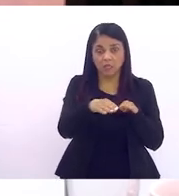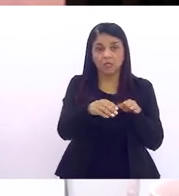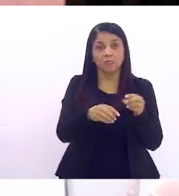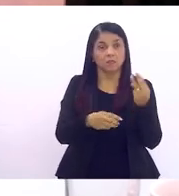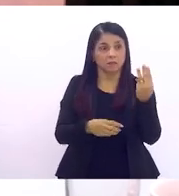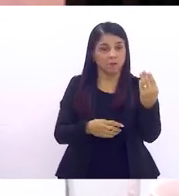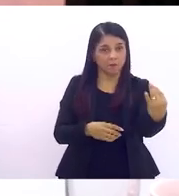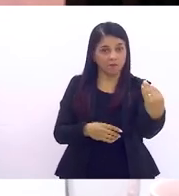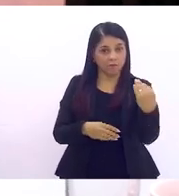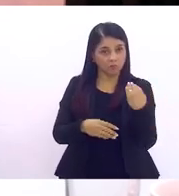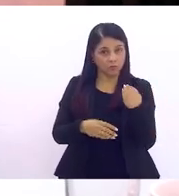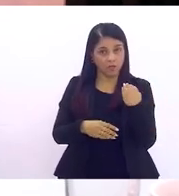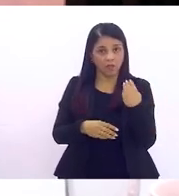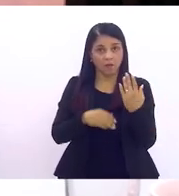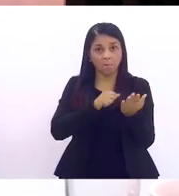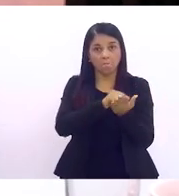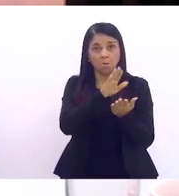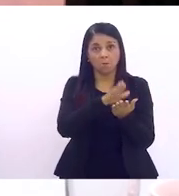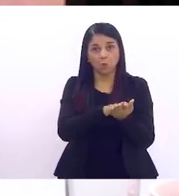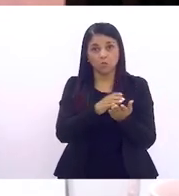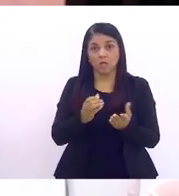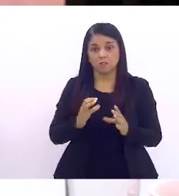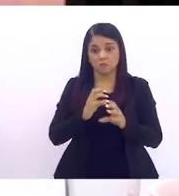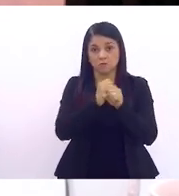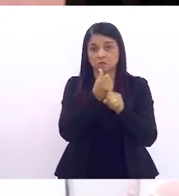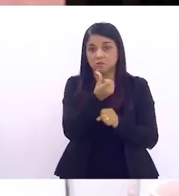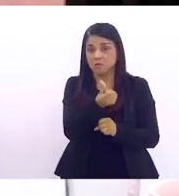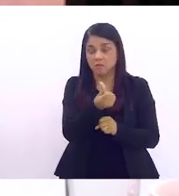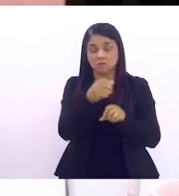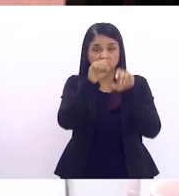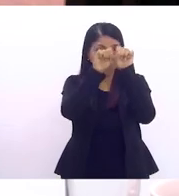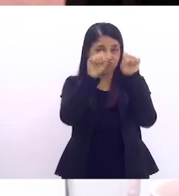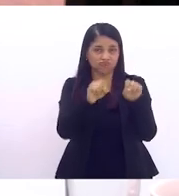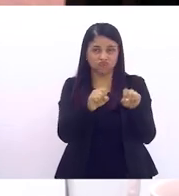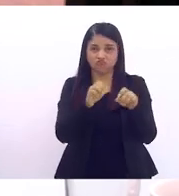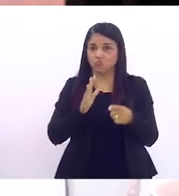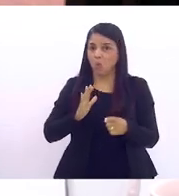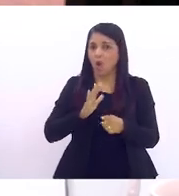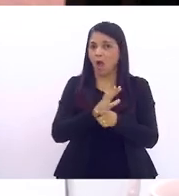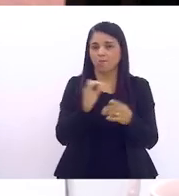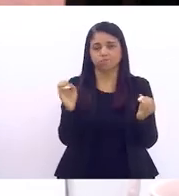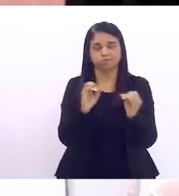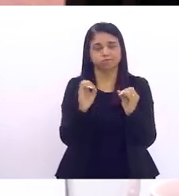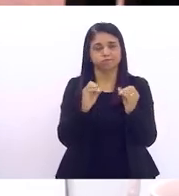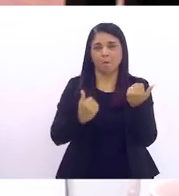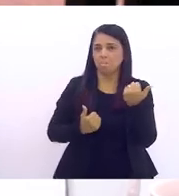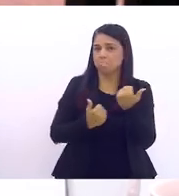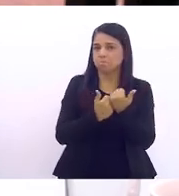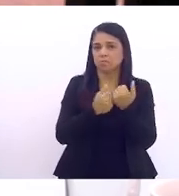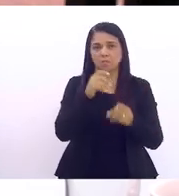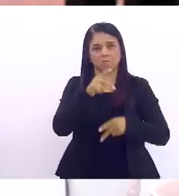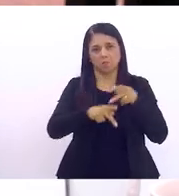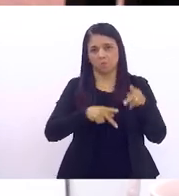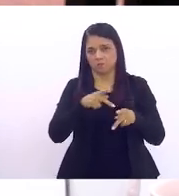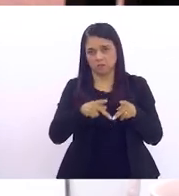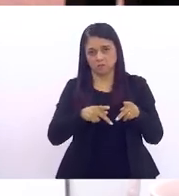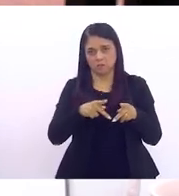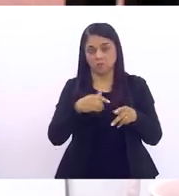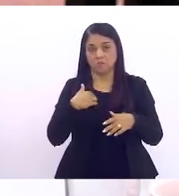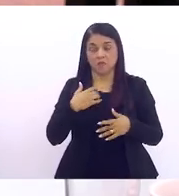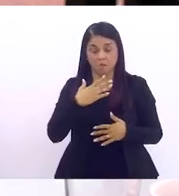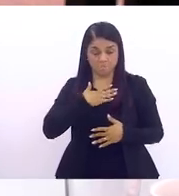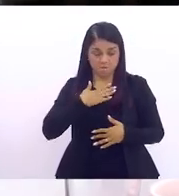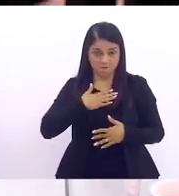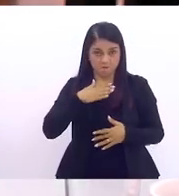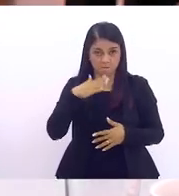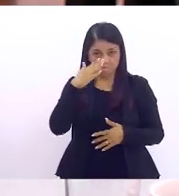temos um sistema que não favorece em nada o público não facilita a minha mãe por